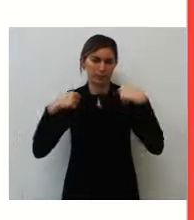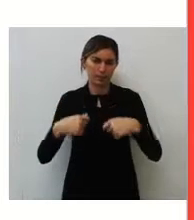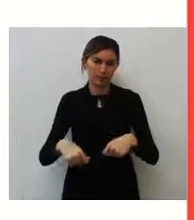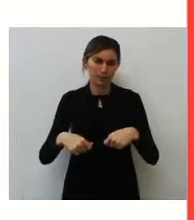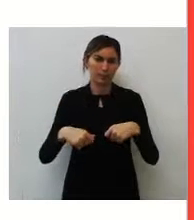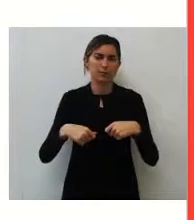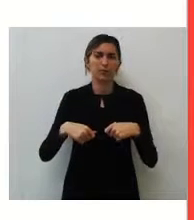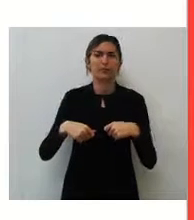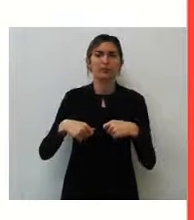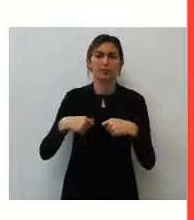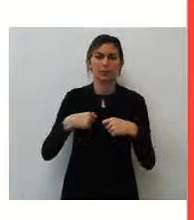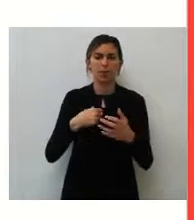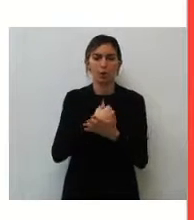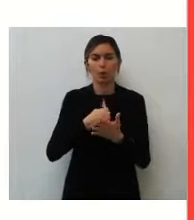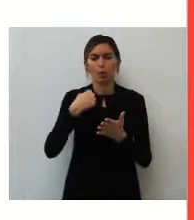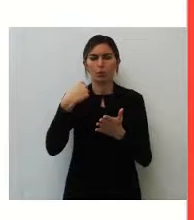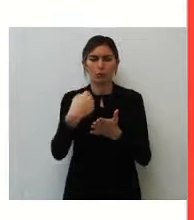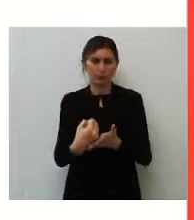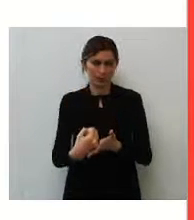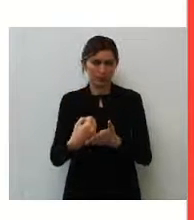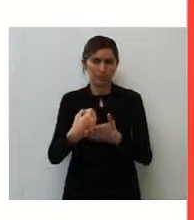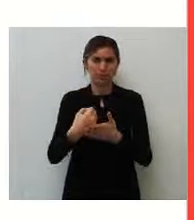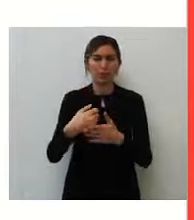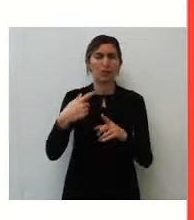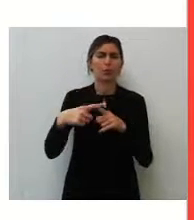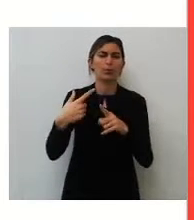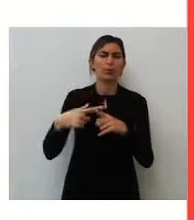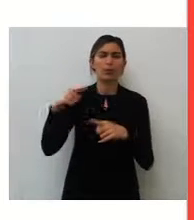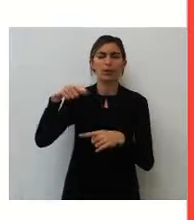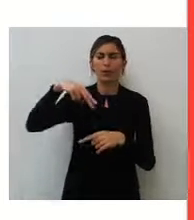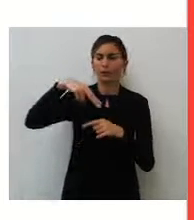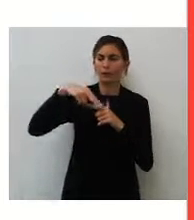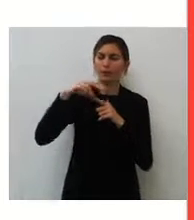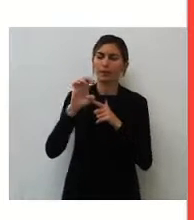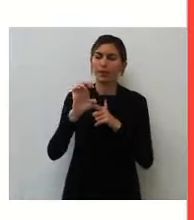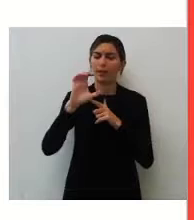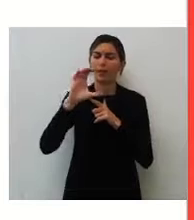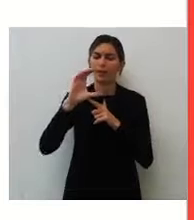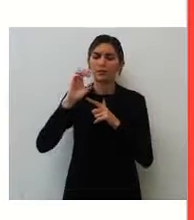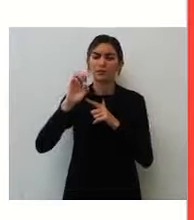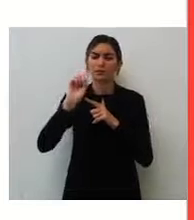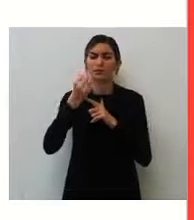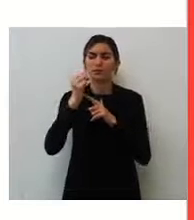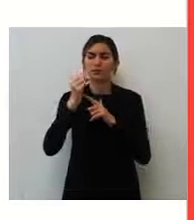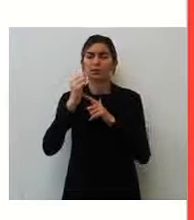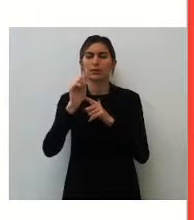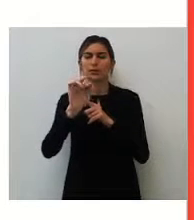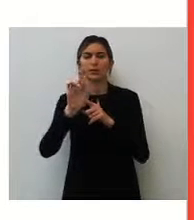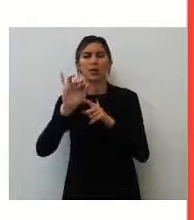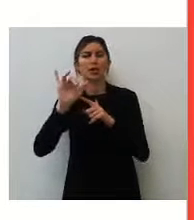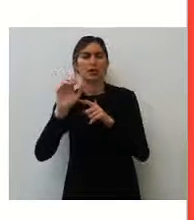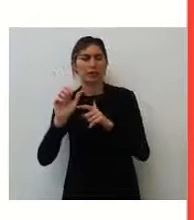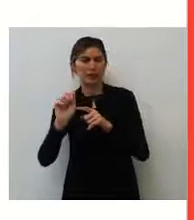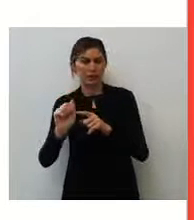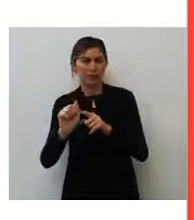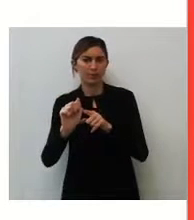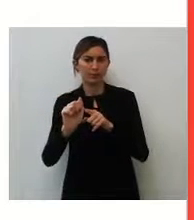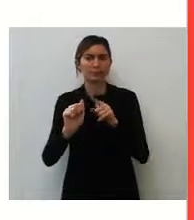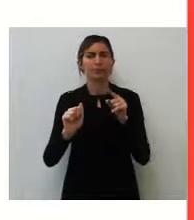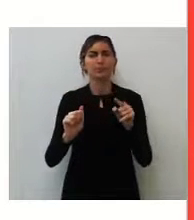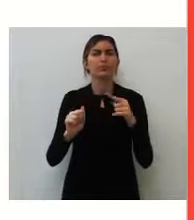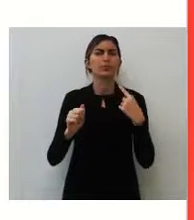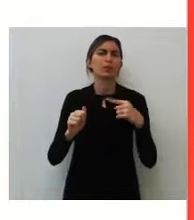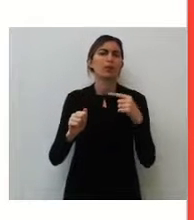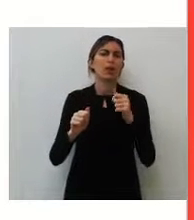necessária a documentação porque ali fica necessária e não necessário